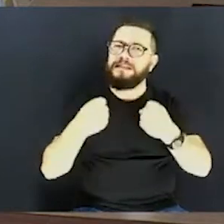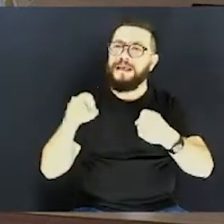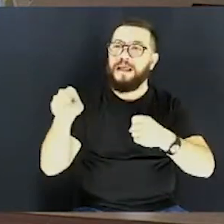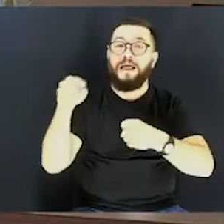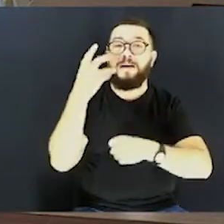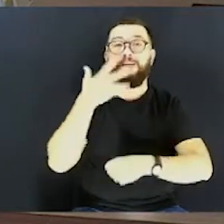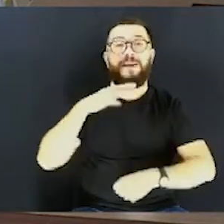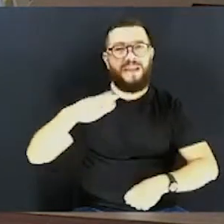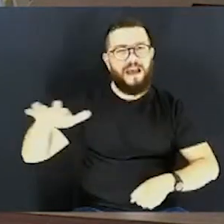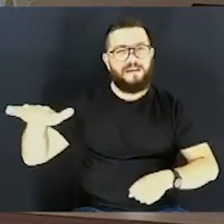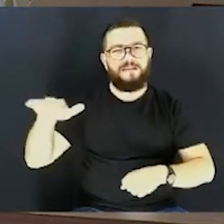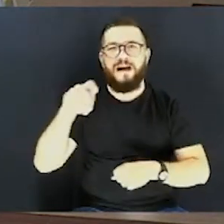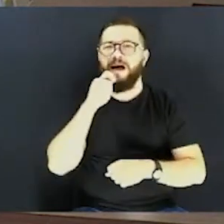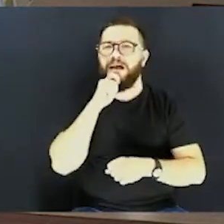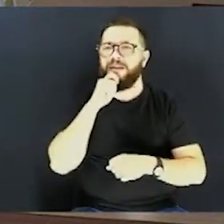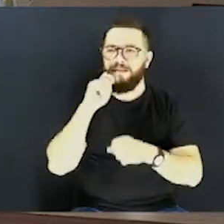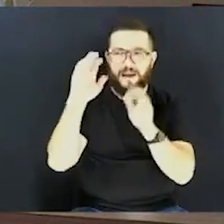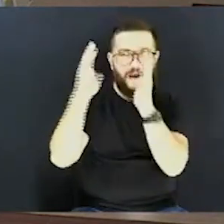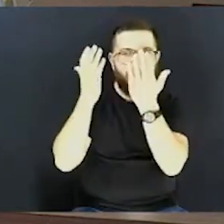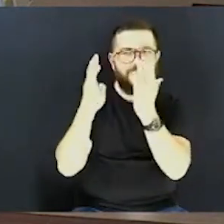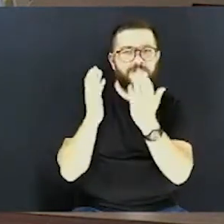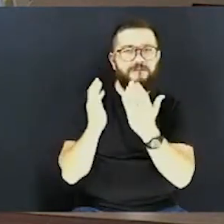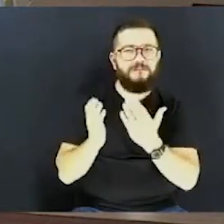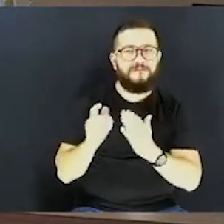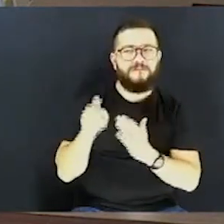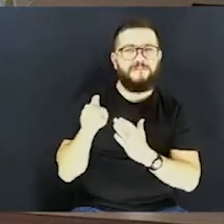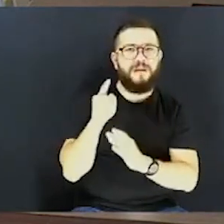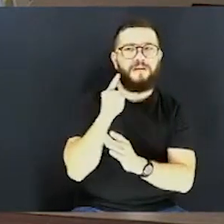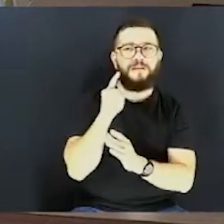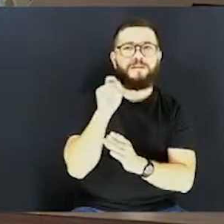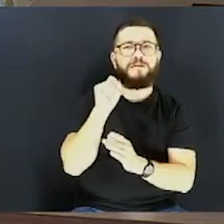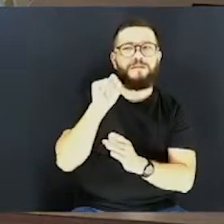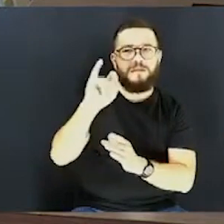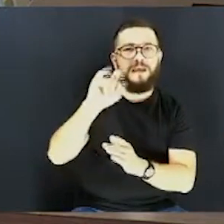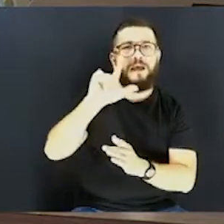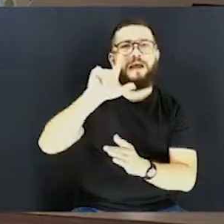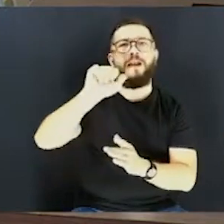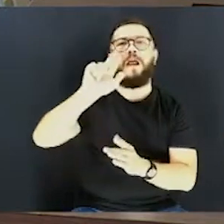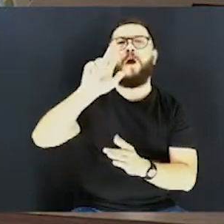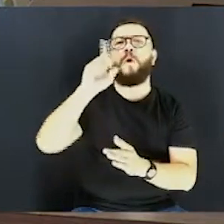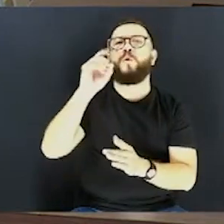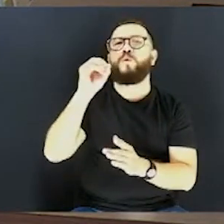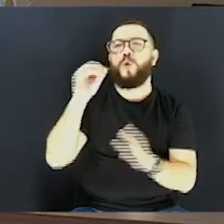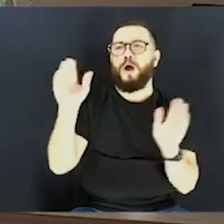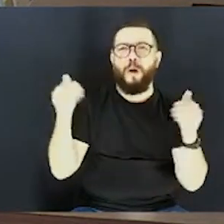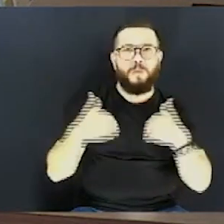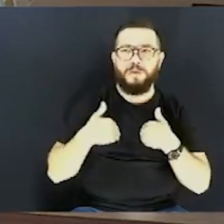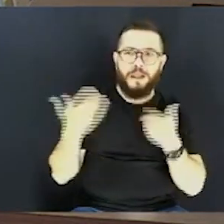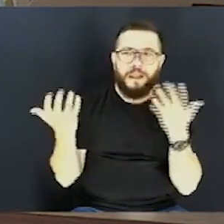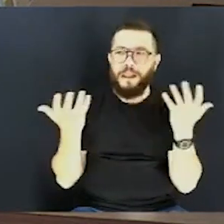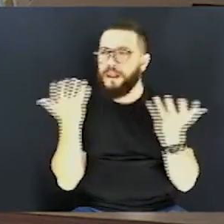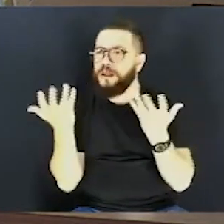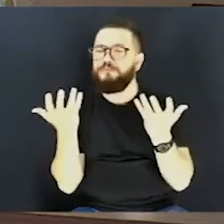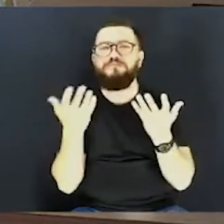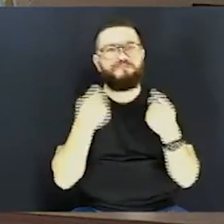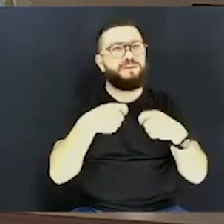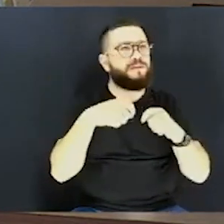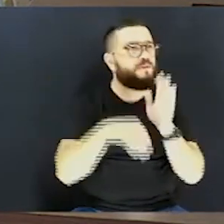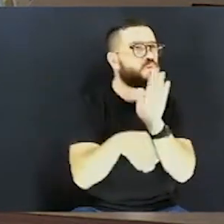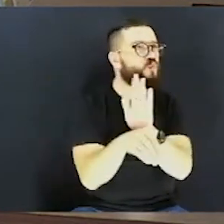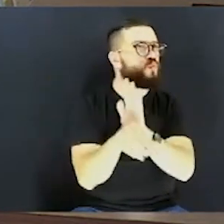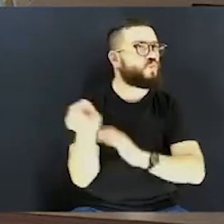espectro autista ou outras condições, para que isso possa acontecer o mais rápido possível. E um segundo destaque que eu quero